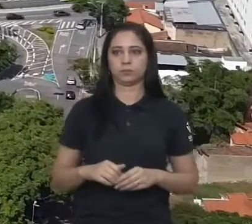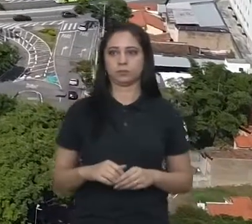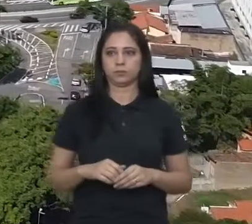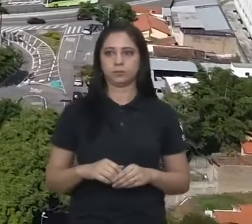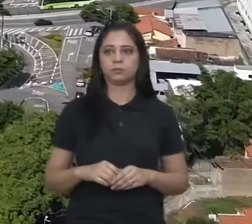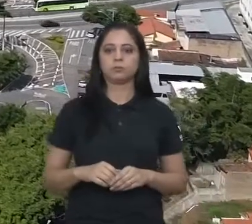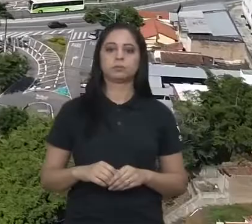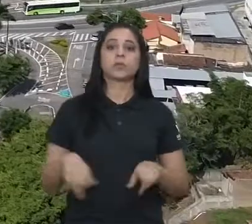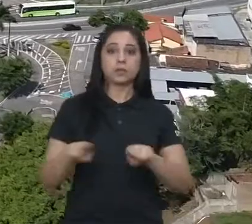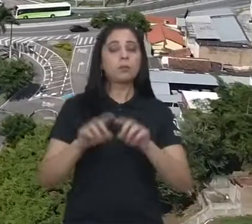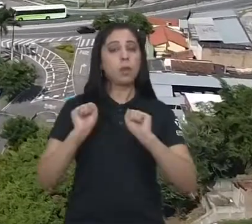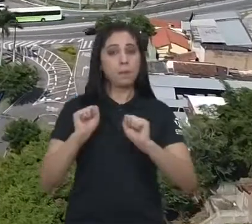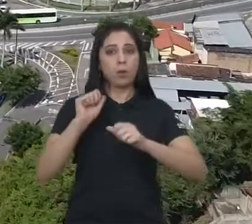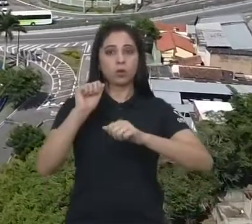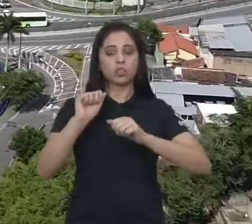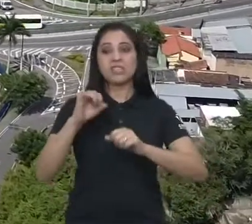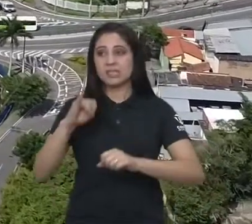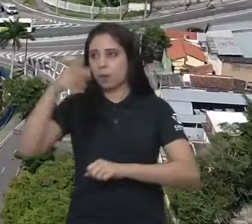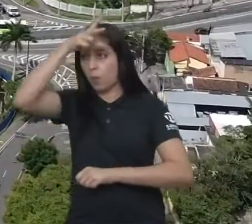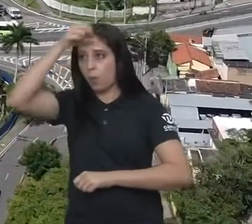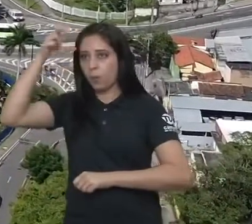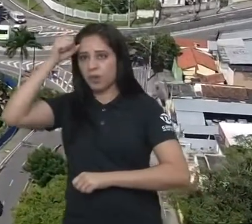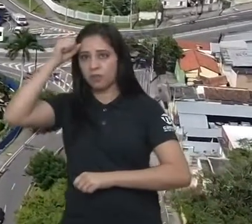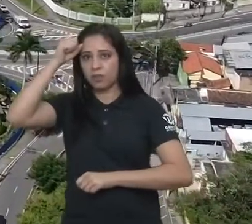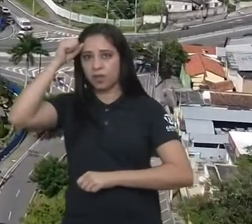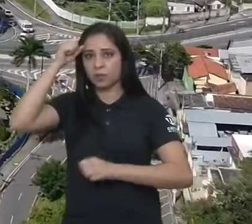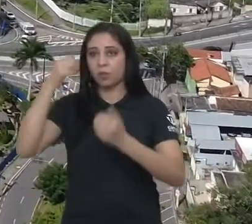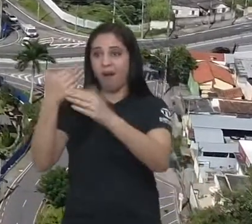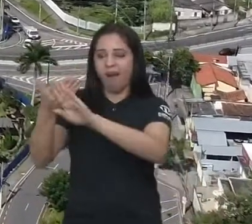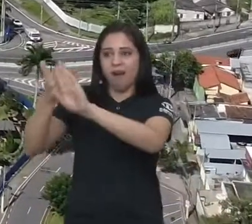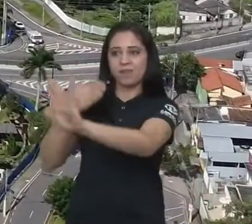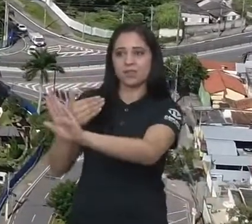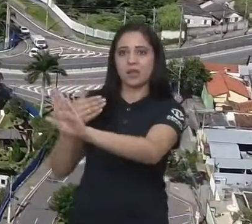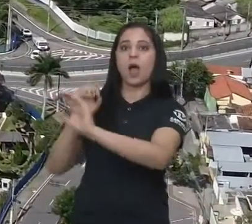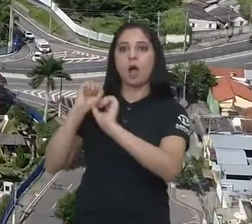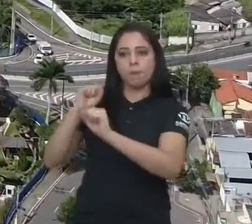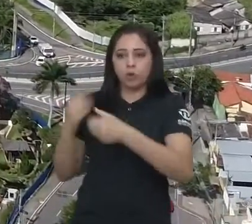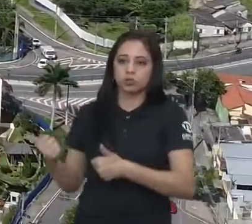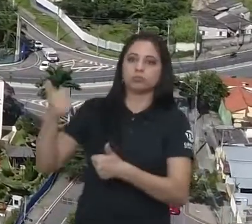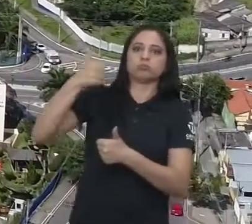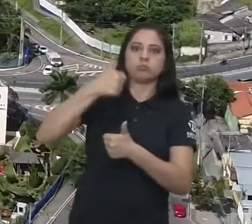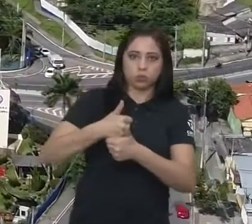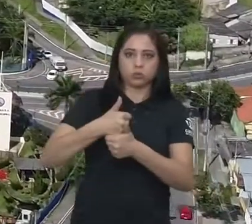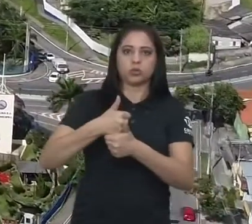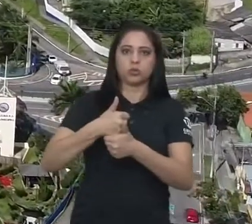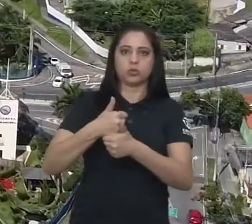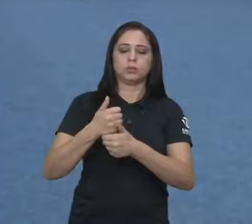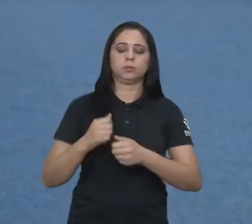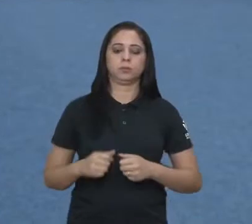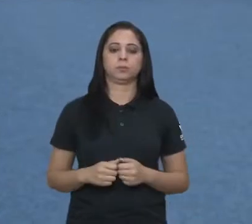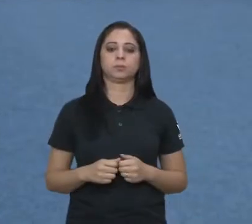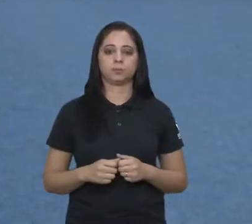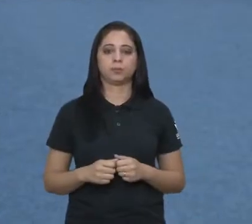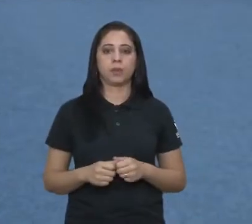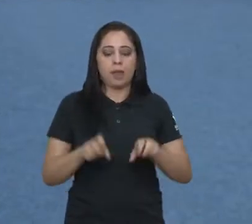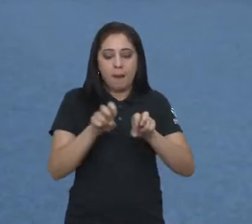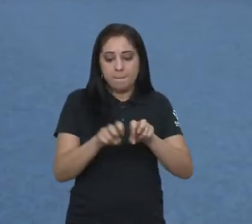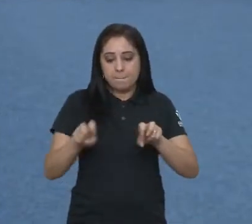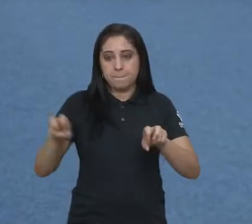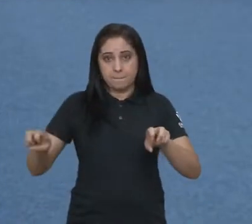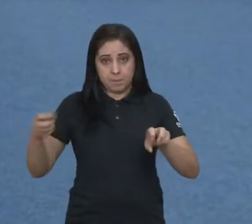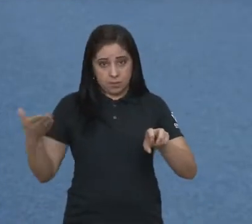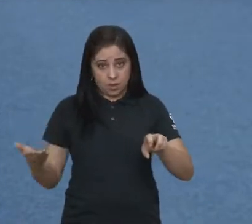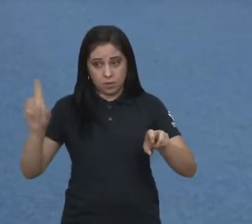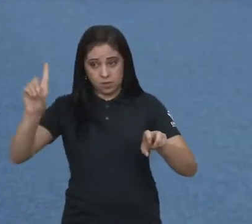do município em caso de licença ou impedimento do prefeito e do vice em exercício. A mesa